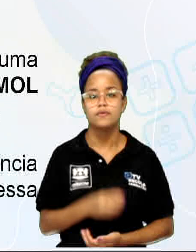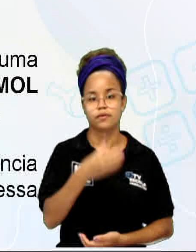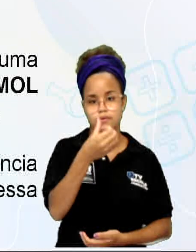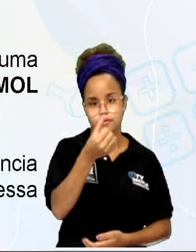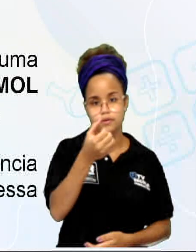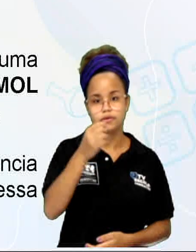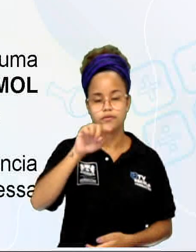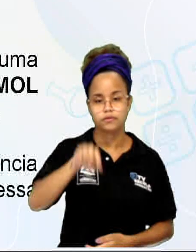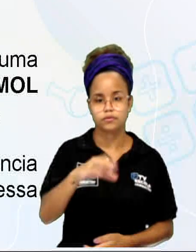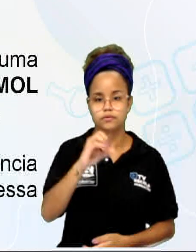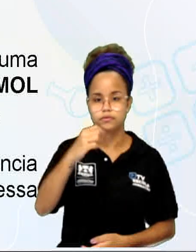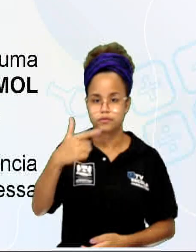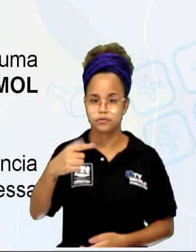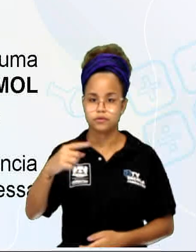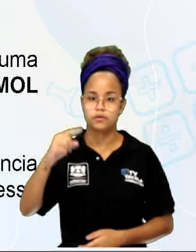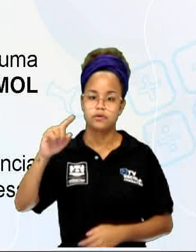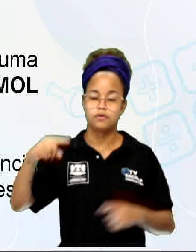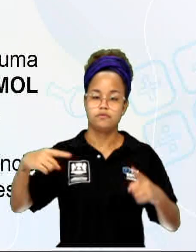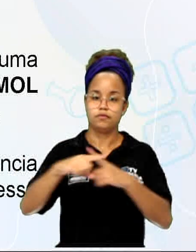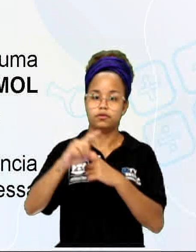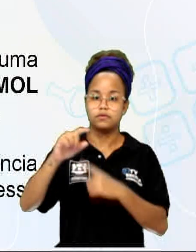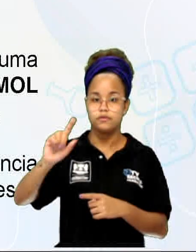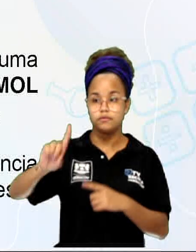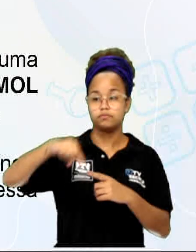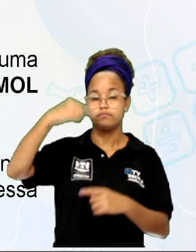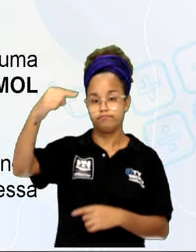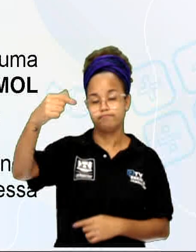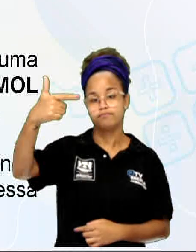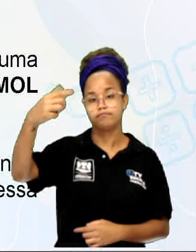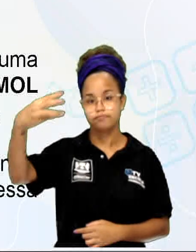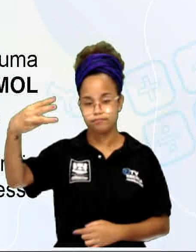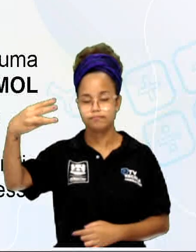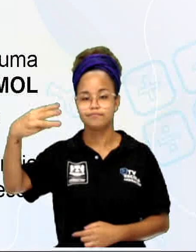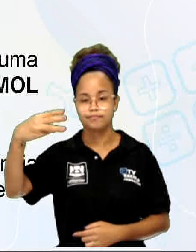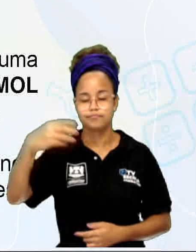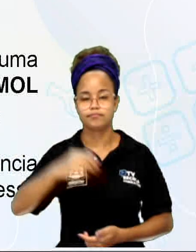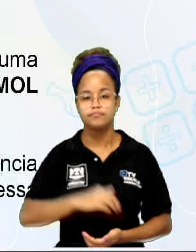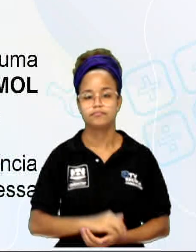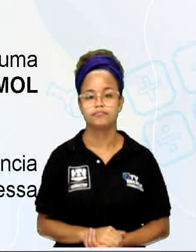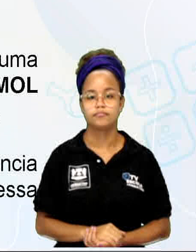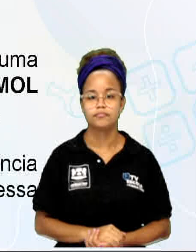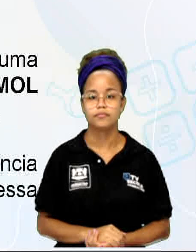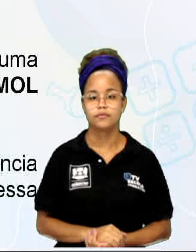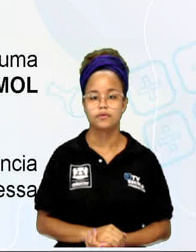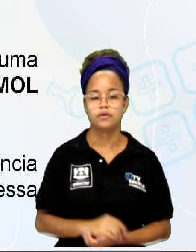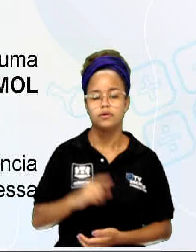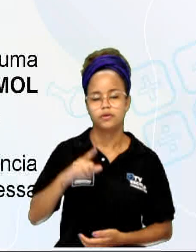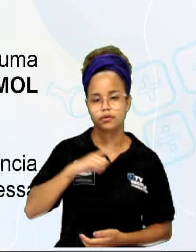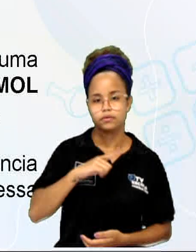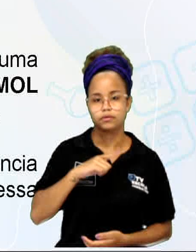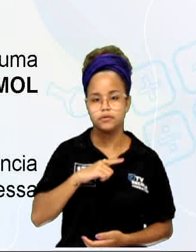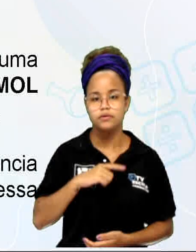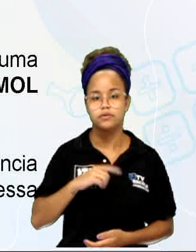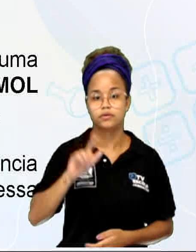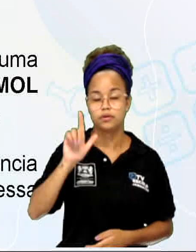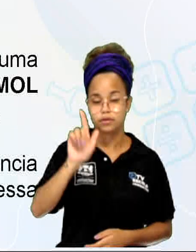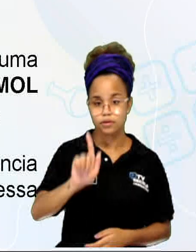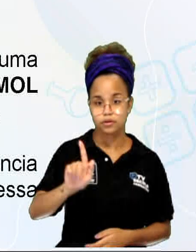6,02 vezes 10 elevado a 23 moléculas. E é definida em gramas por mol, tá